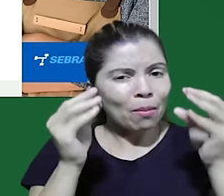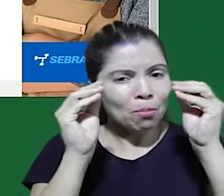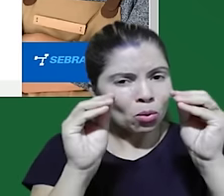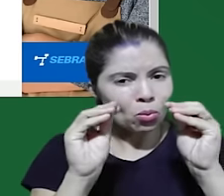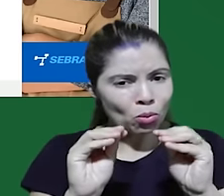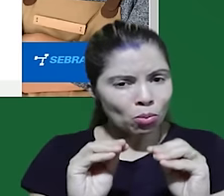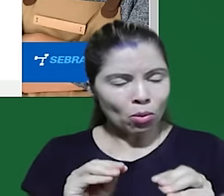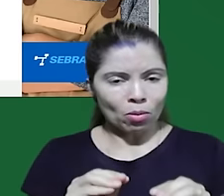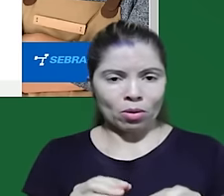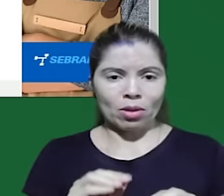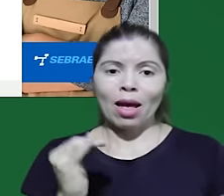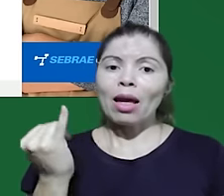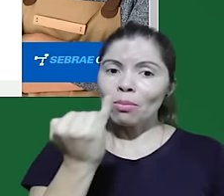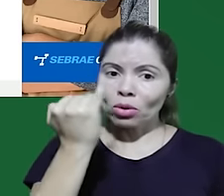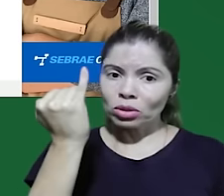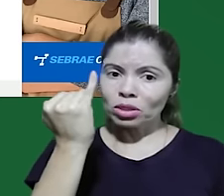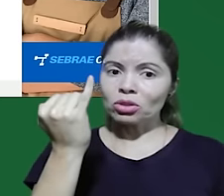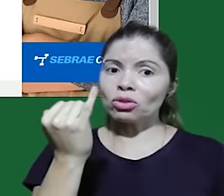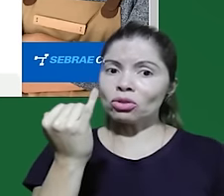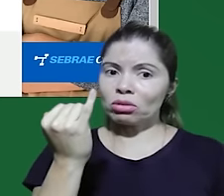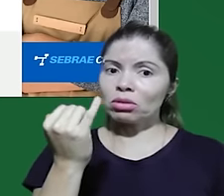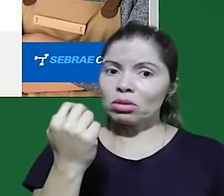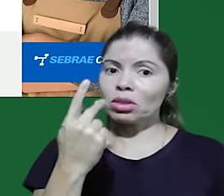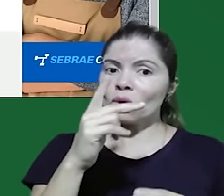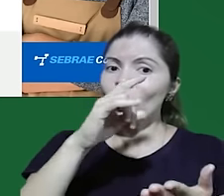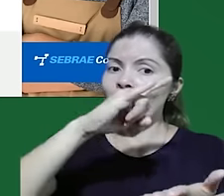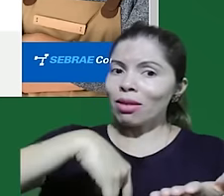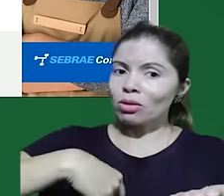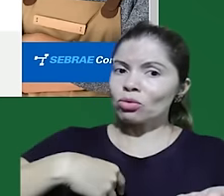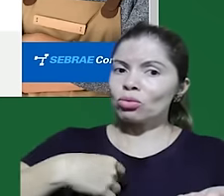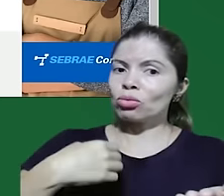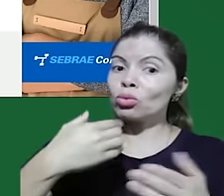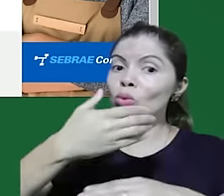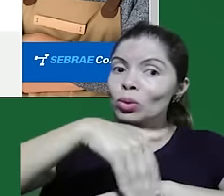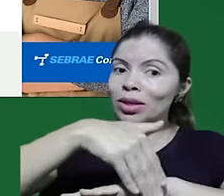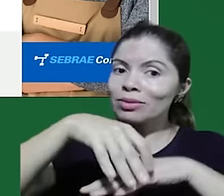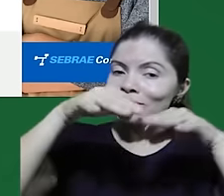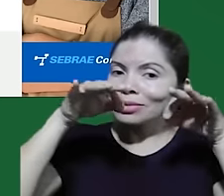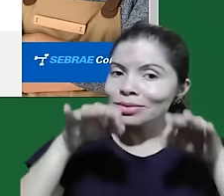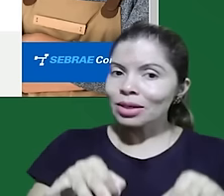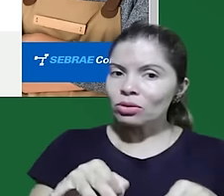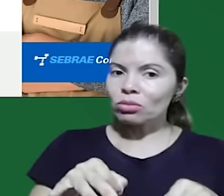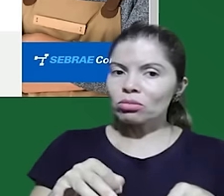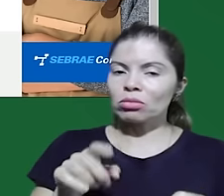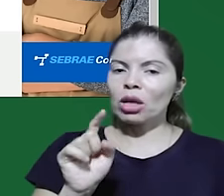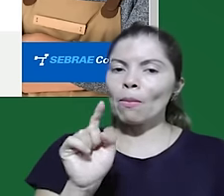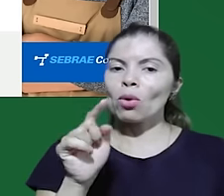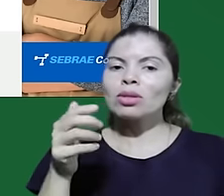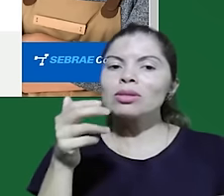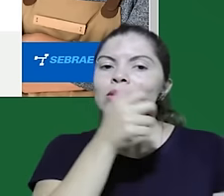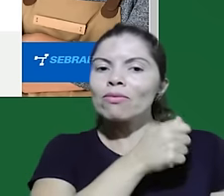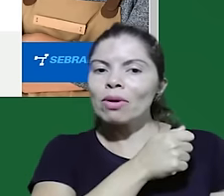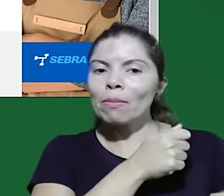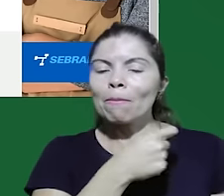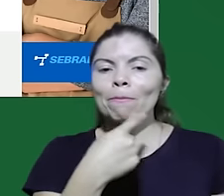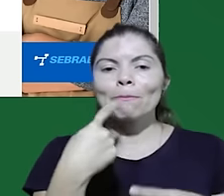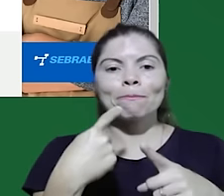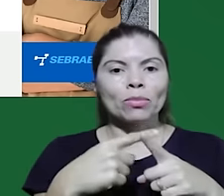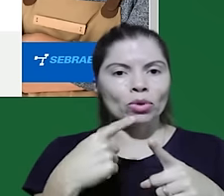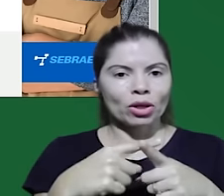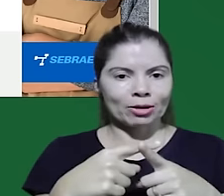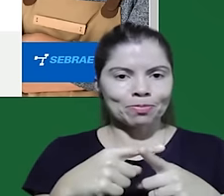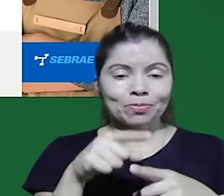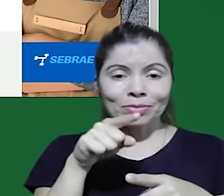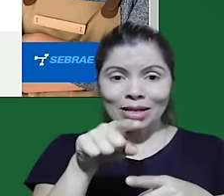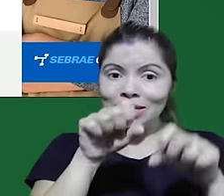cadastros é importante que seja feito o cadastro do endereço corretamente e clicar em salvar por quê recordando esse